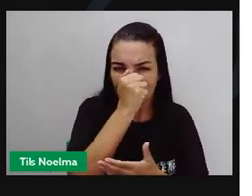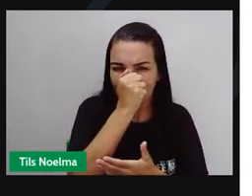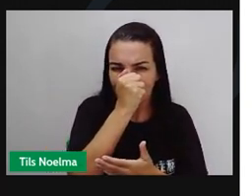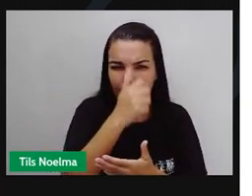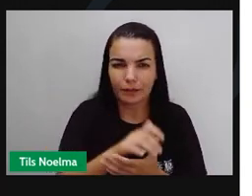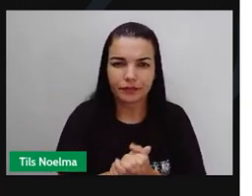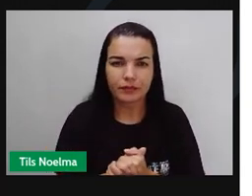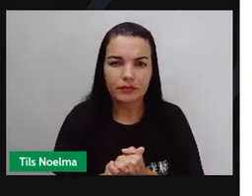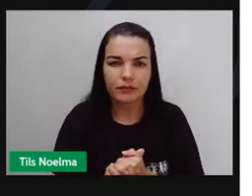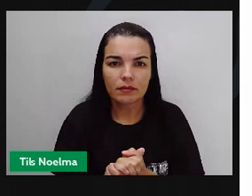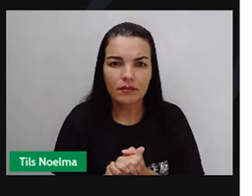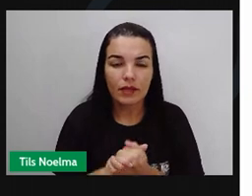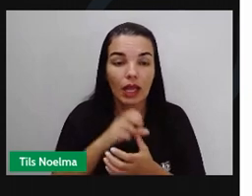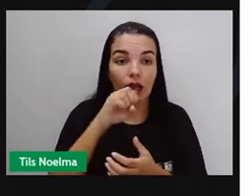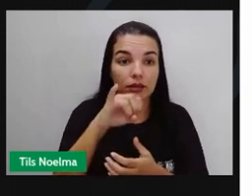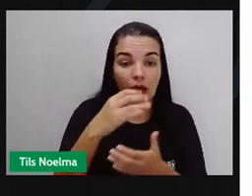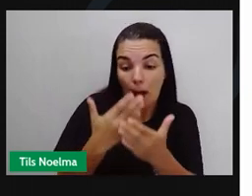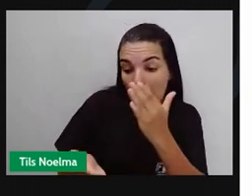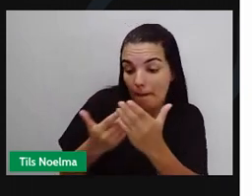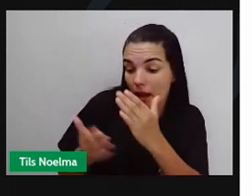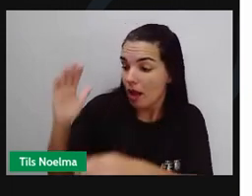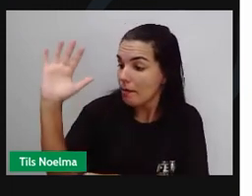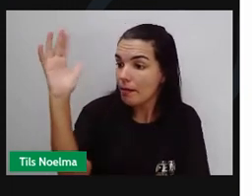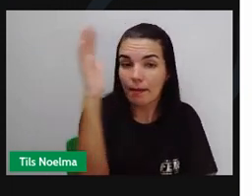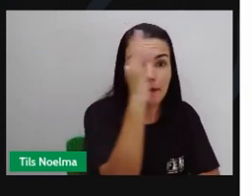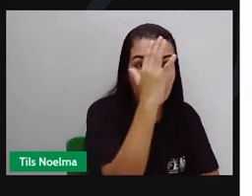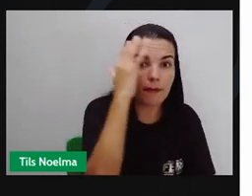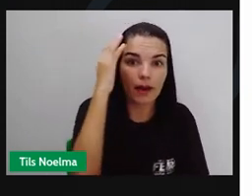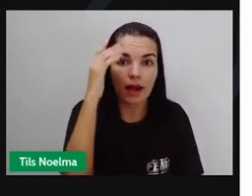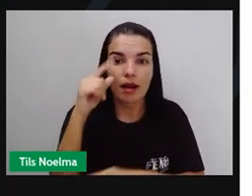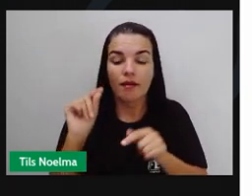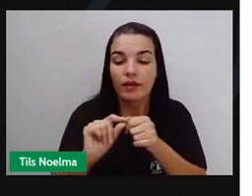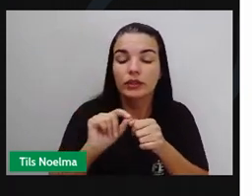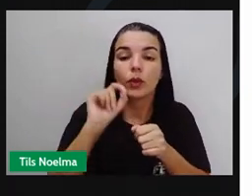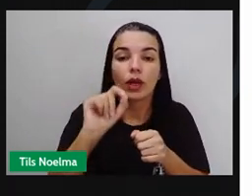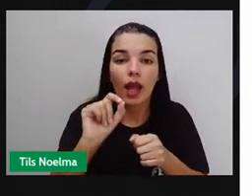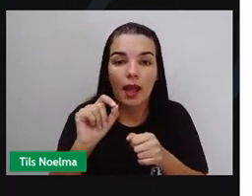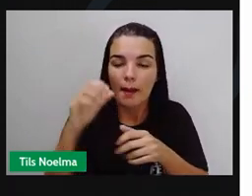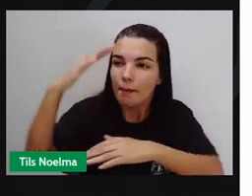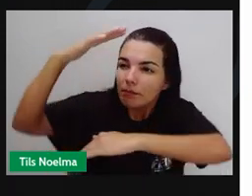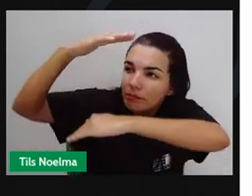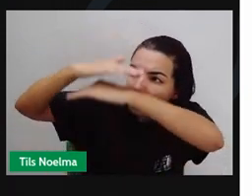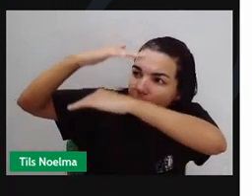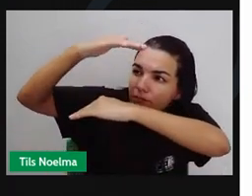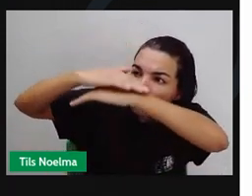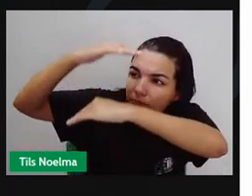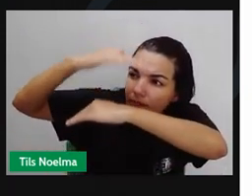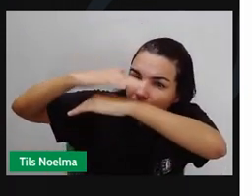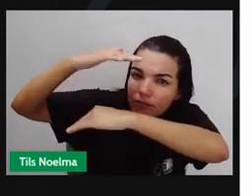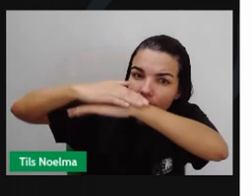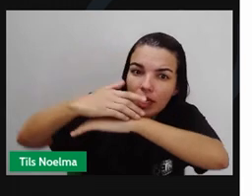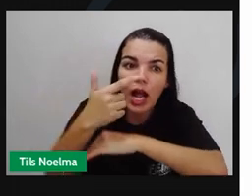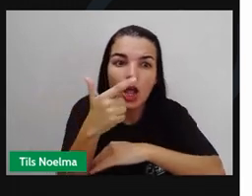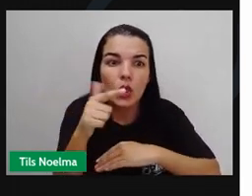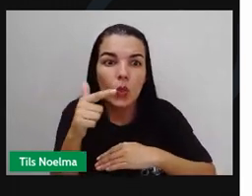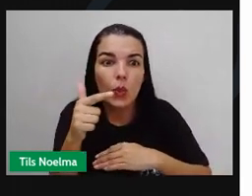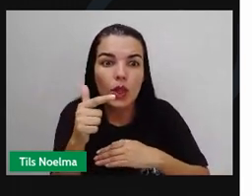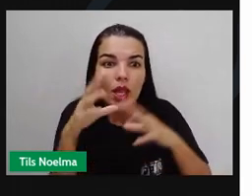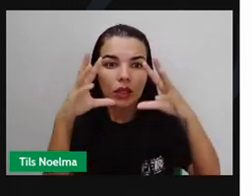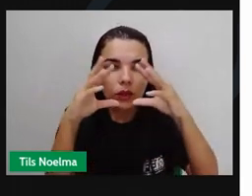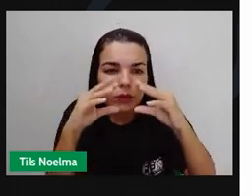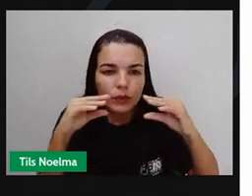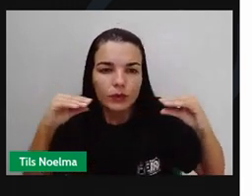A perda de cobertura vegetal da Amazônia impede a retenção da umidade, necessária para a formação de rios aéreos, que são